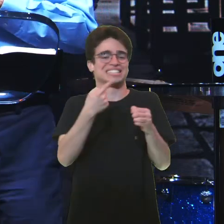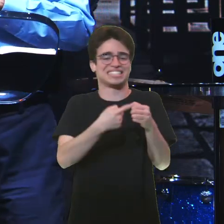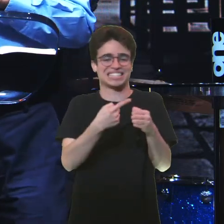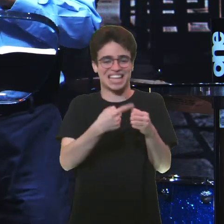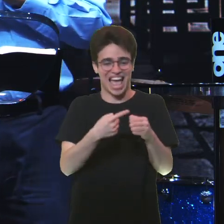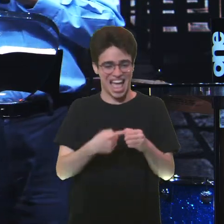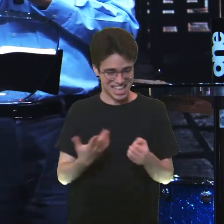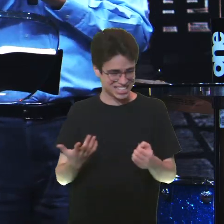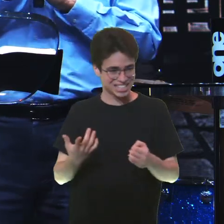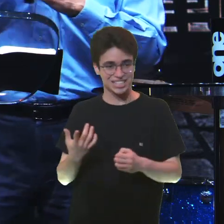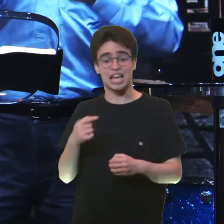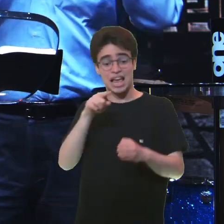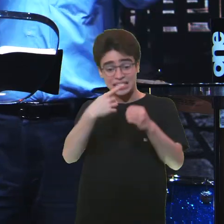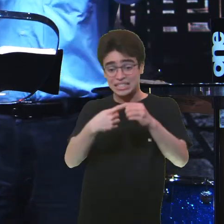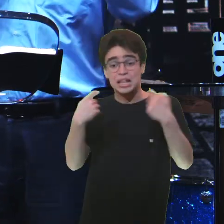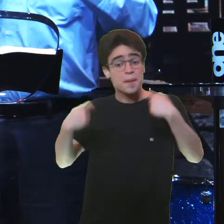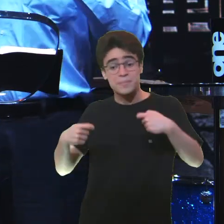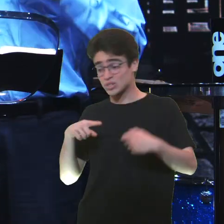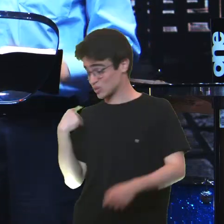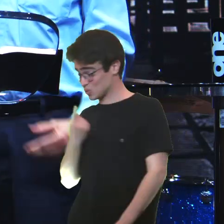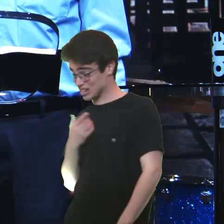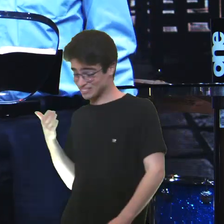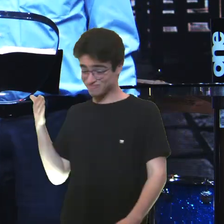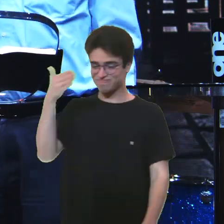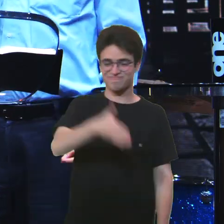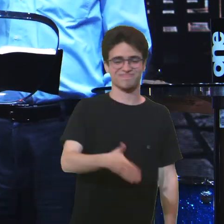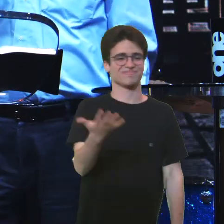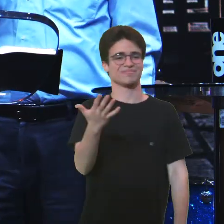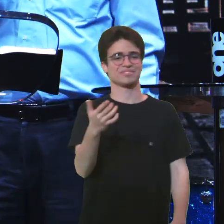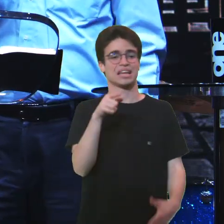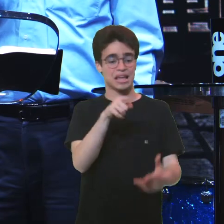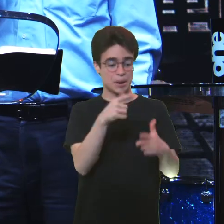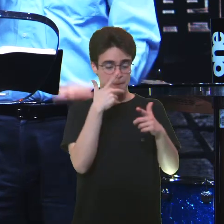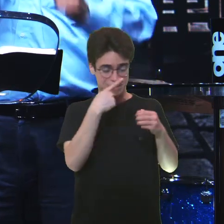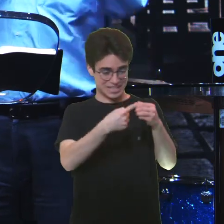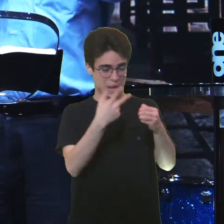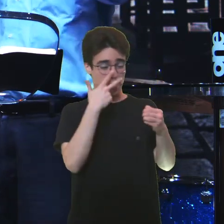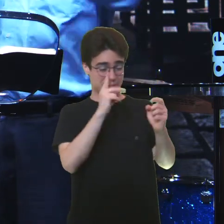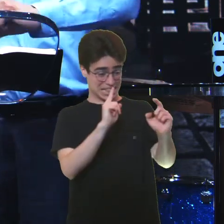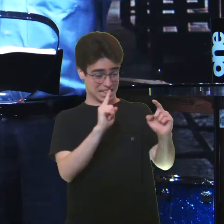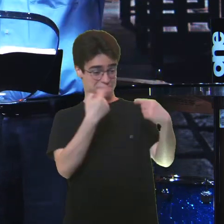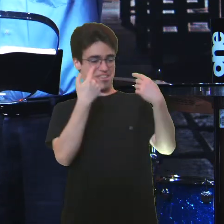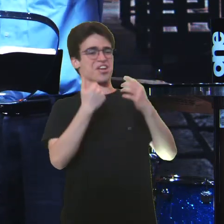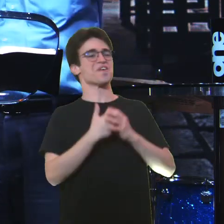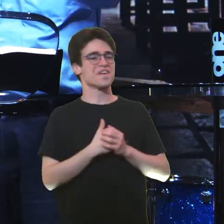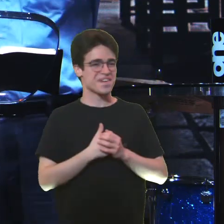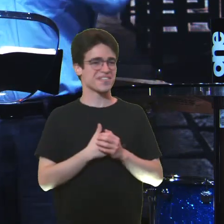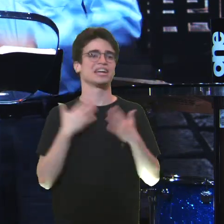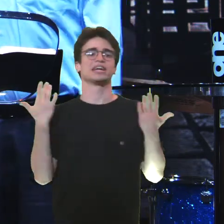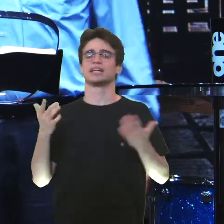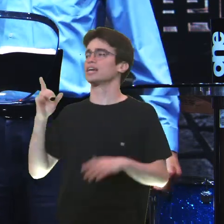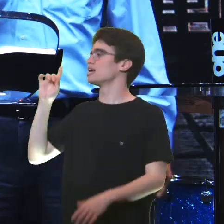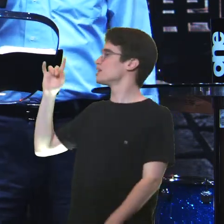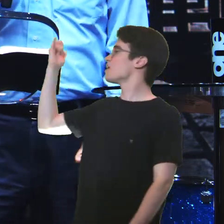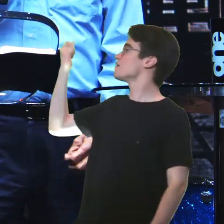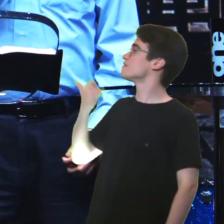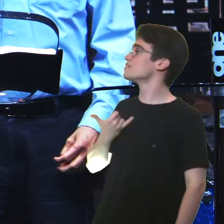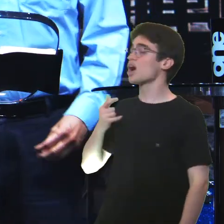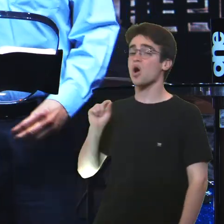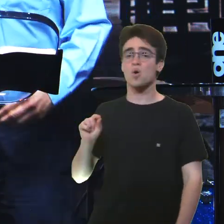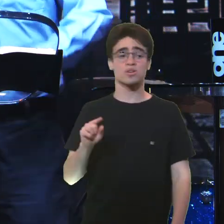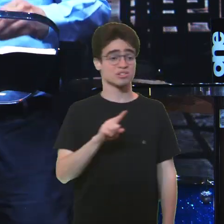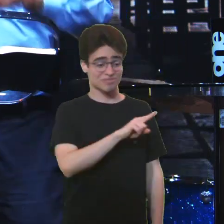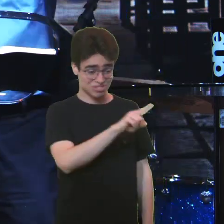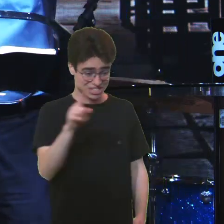A cidade nos espera. La ciudad nos desafía. A cidade nos desafia. Y Dios dice, E Deus vivan diz: en ella.